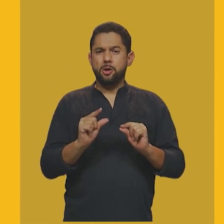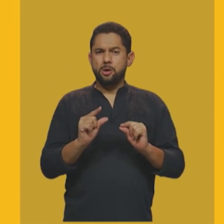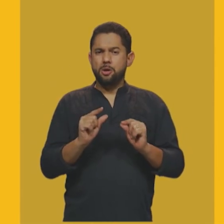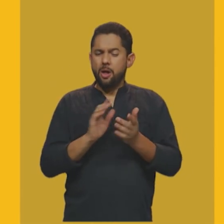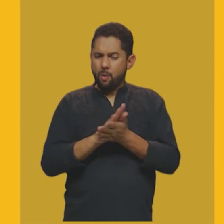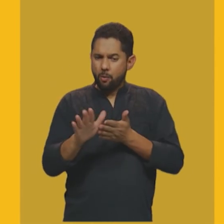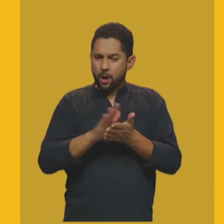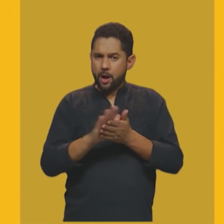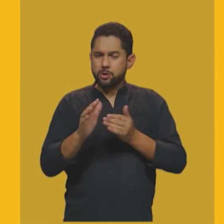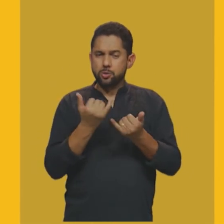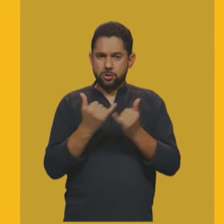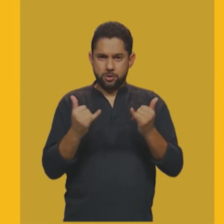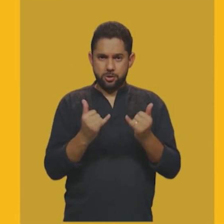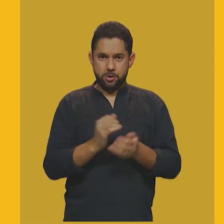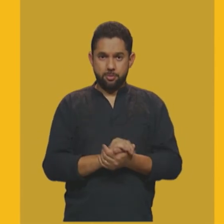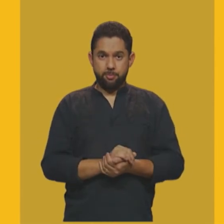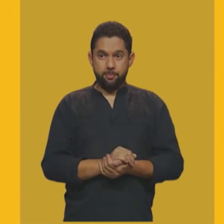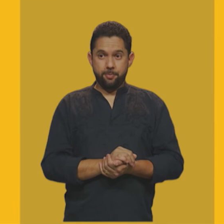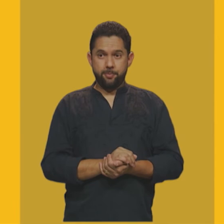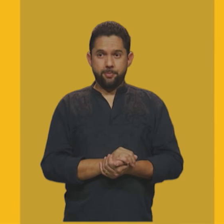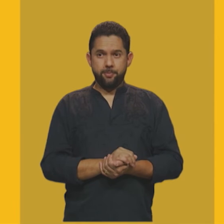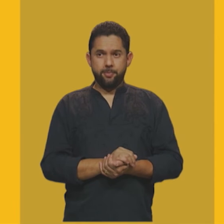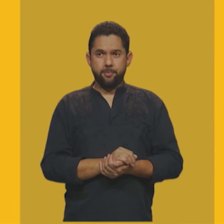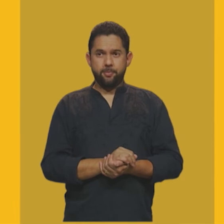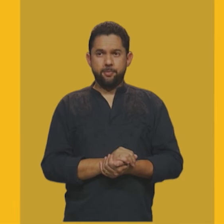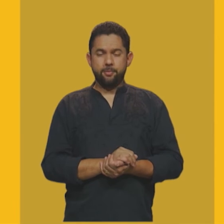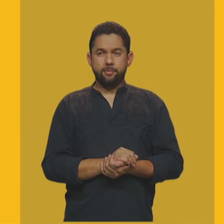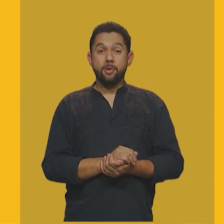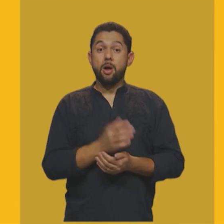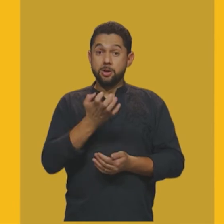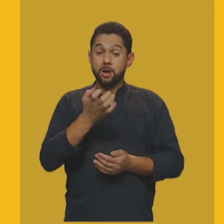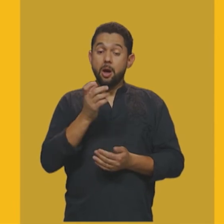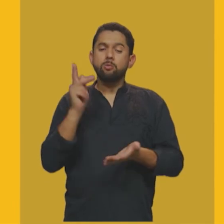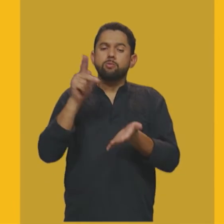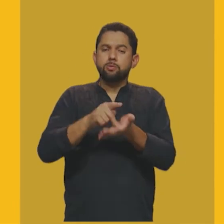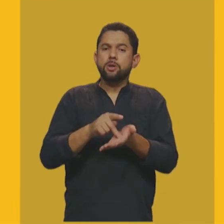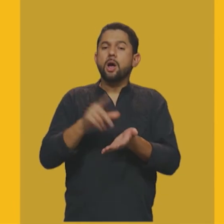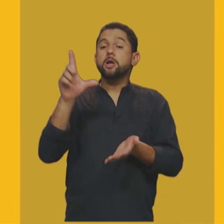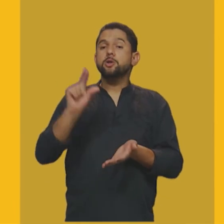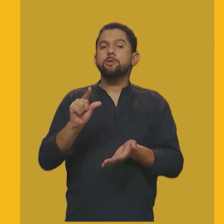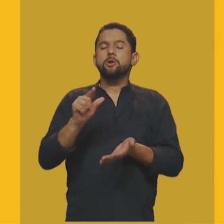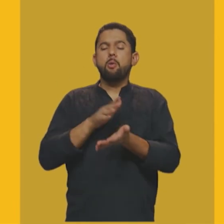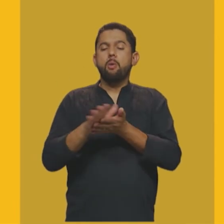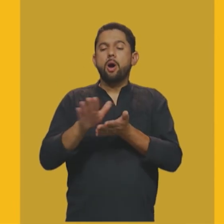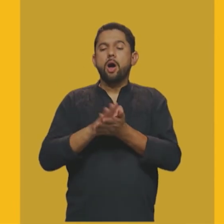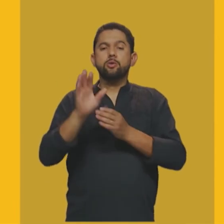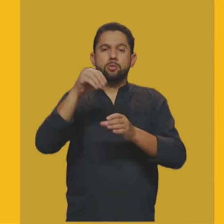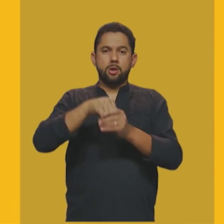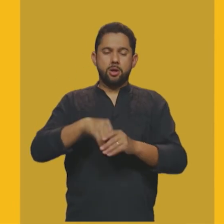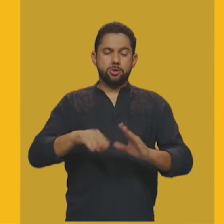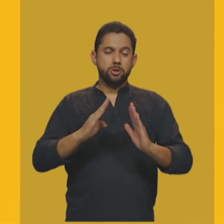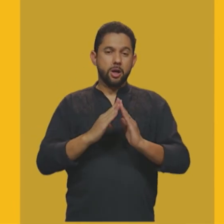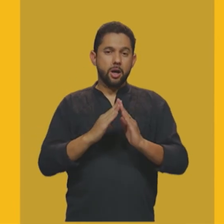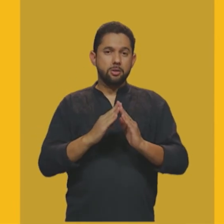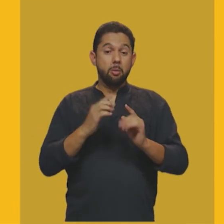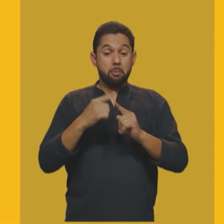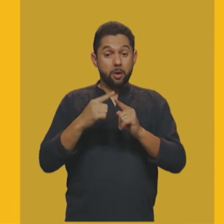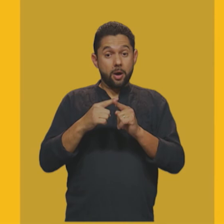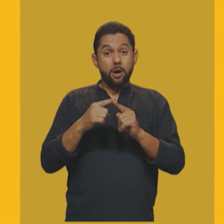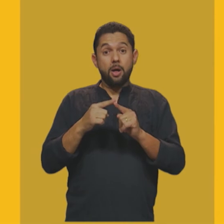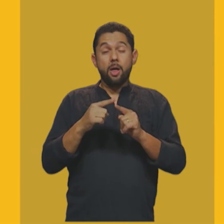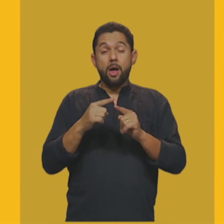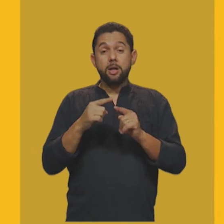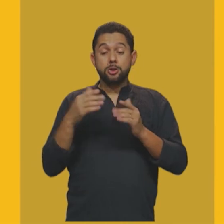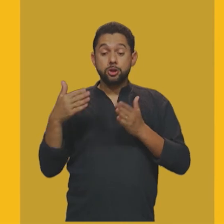energia elétrica e a gente quer justamente reduzir o consumo de energia elétrica que é convertida em